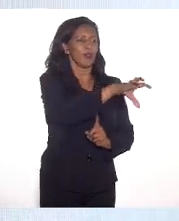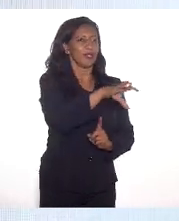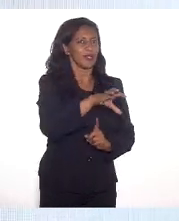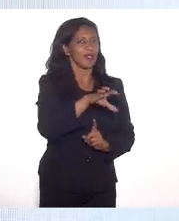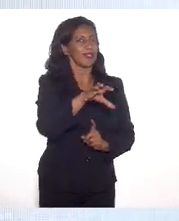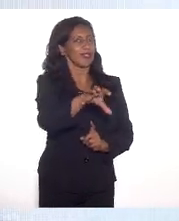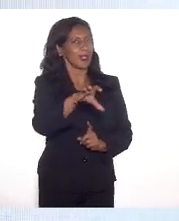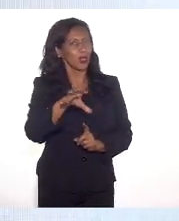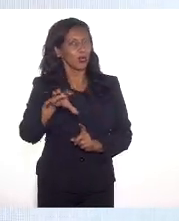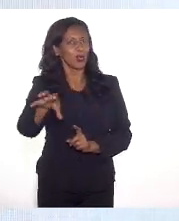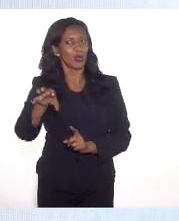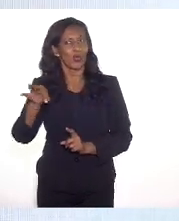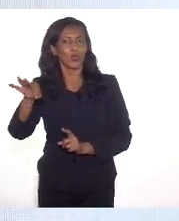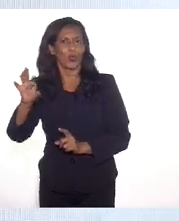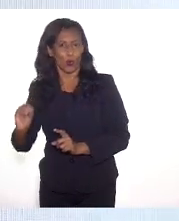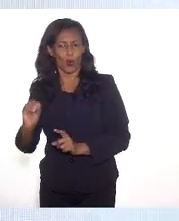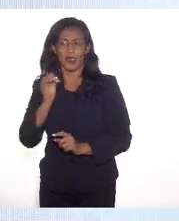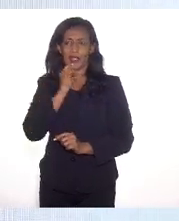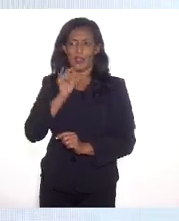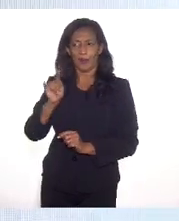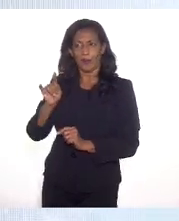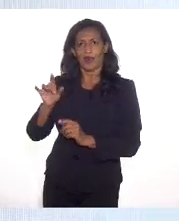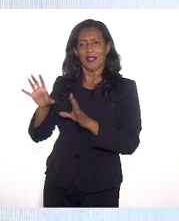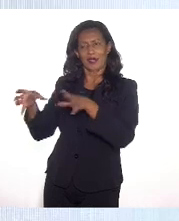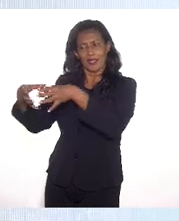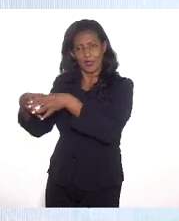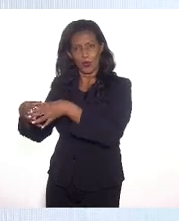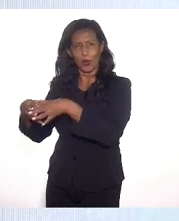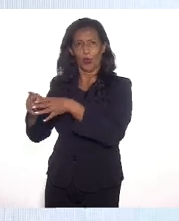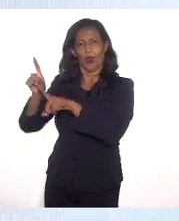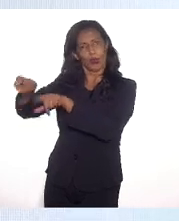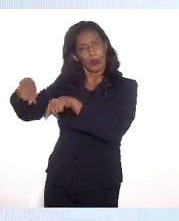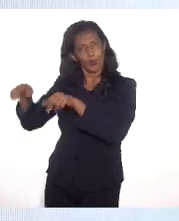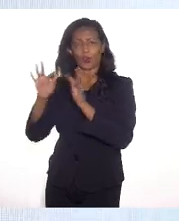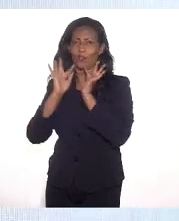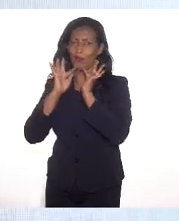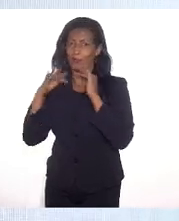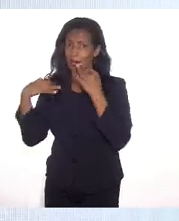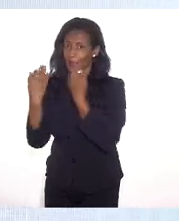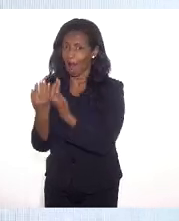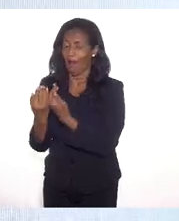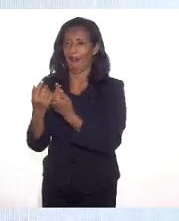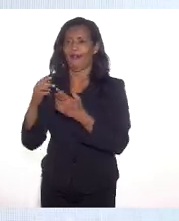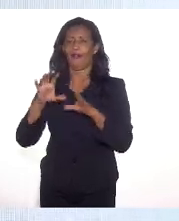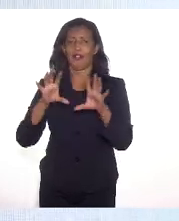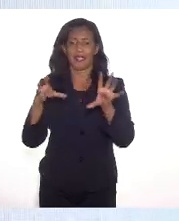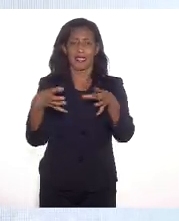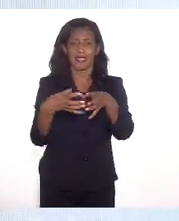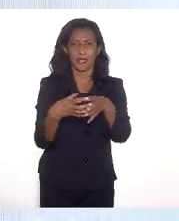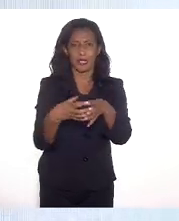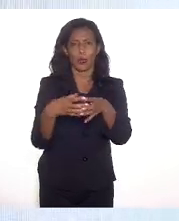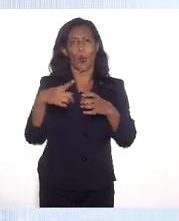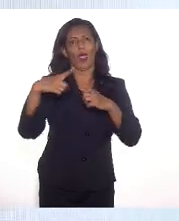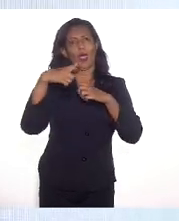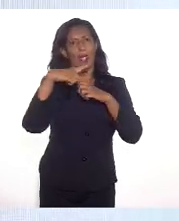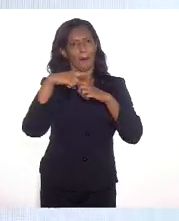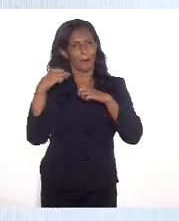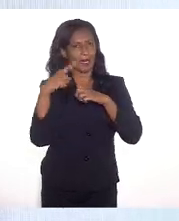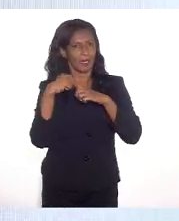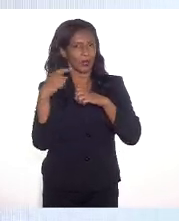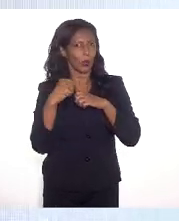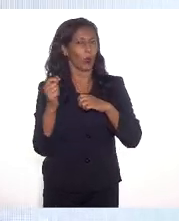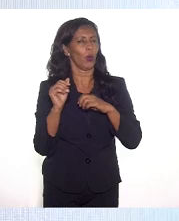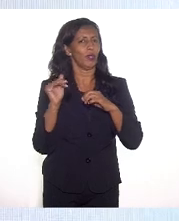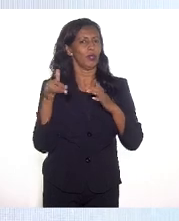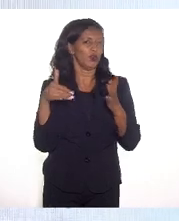setor da agricultura familiar, setor de empreendedores, que em alguns estados são isentos, até